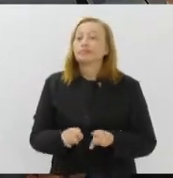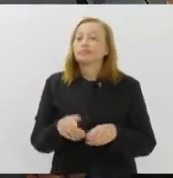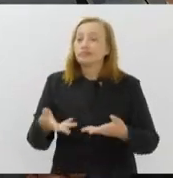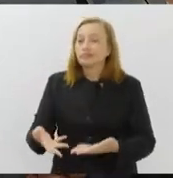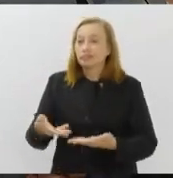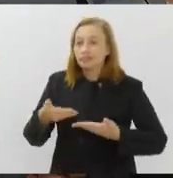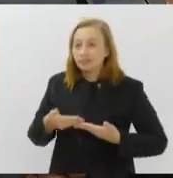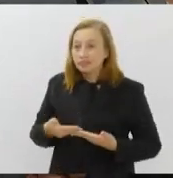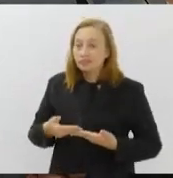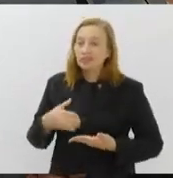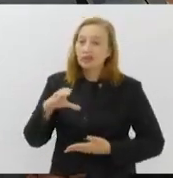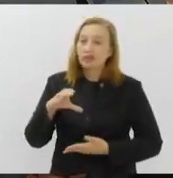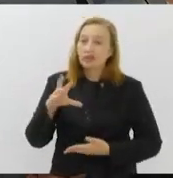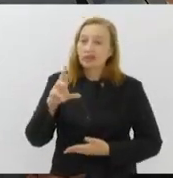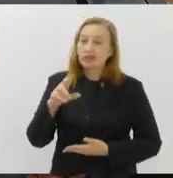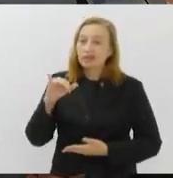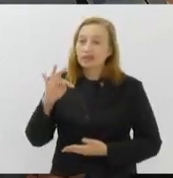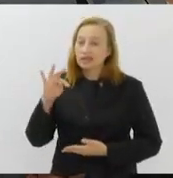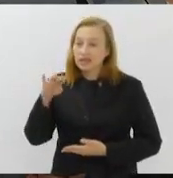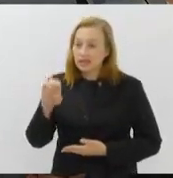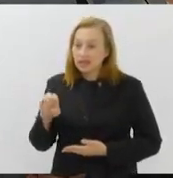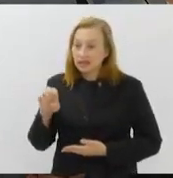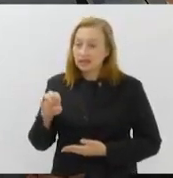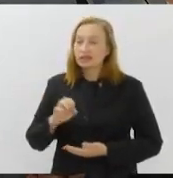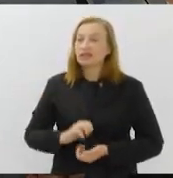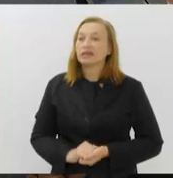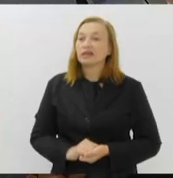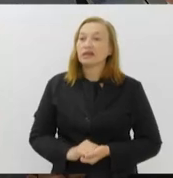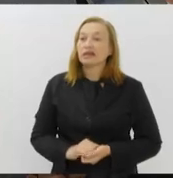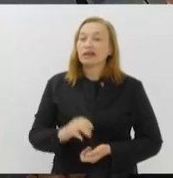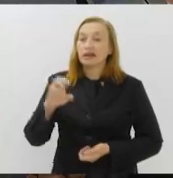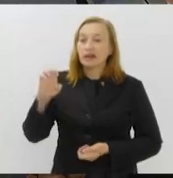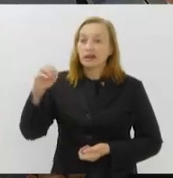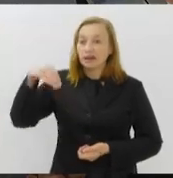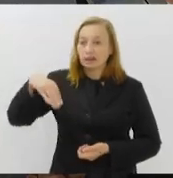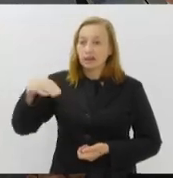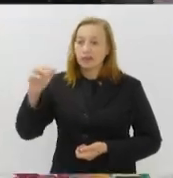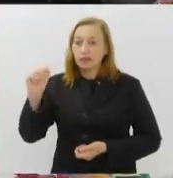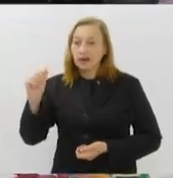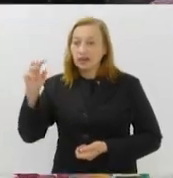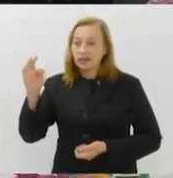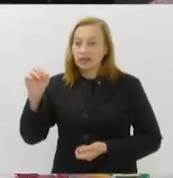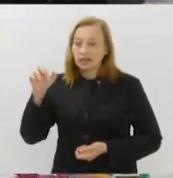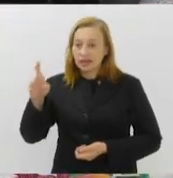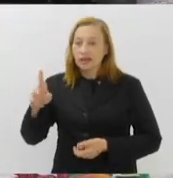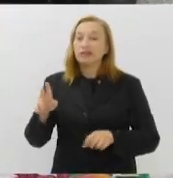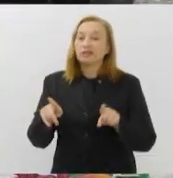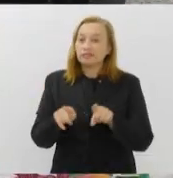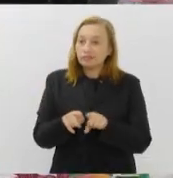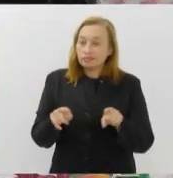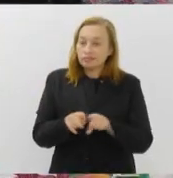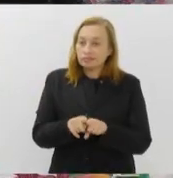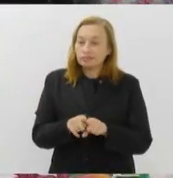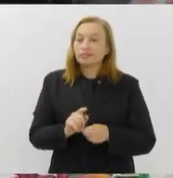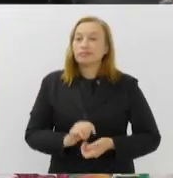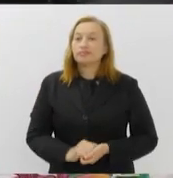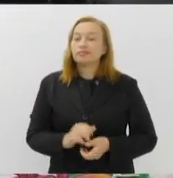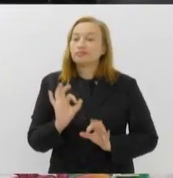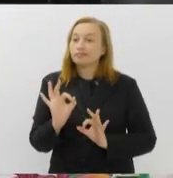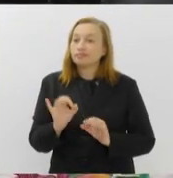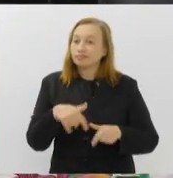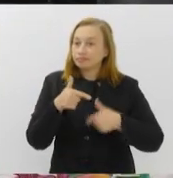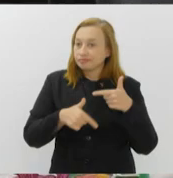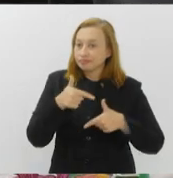senhora Cristiane Mendonça, que é da Emater, também, né, Emater faz um trabalho